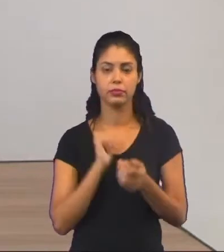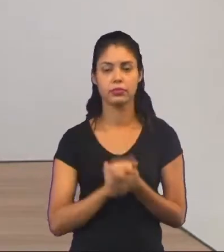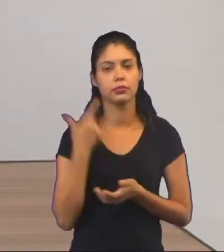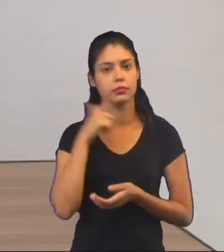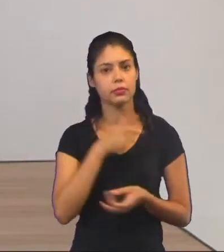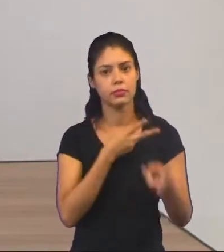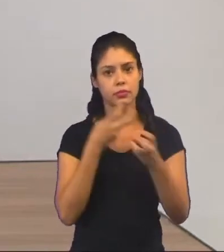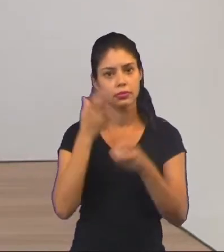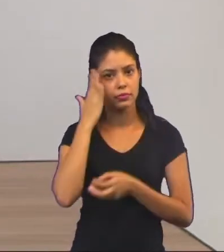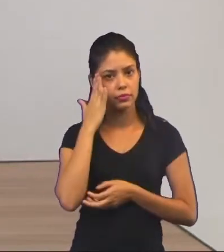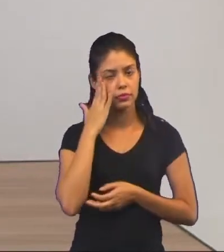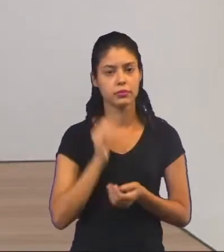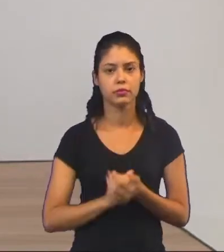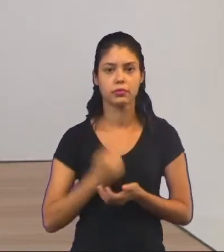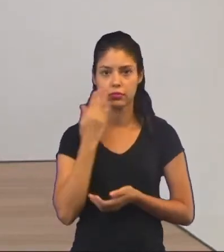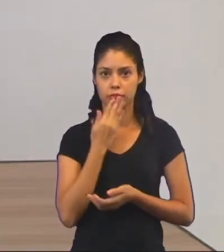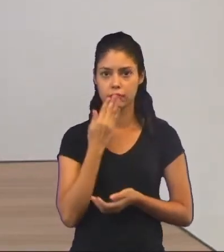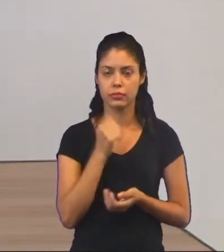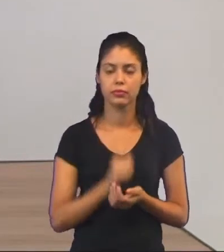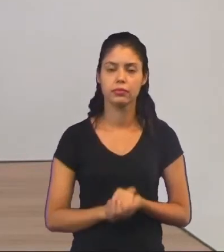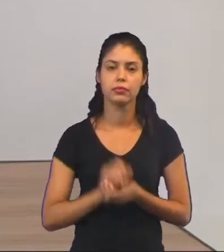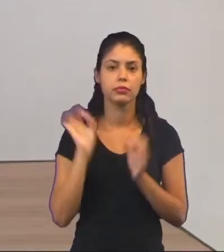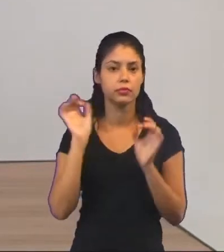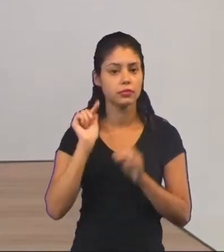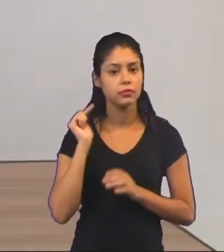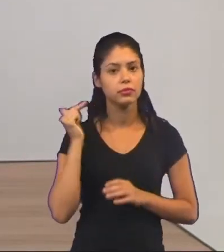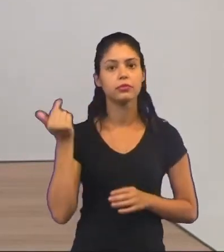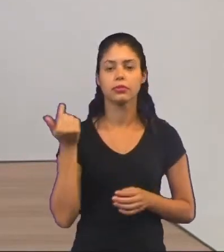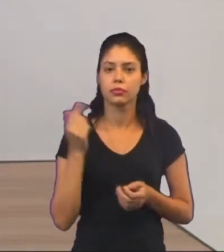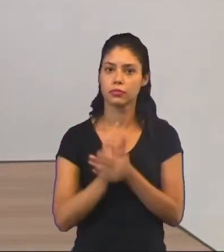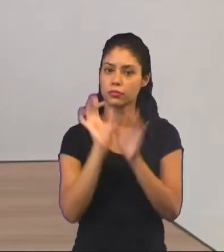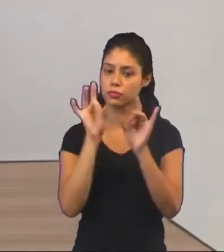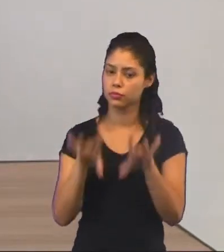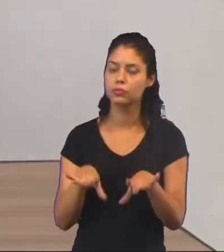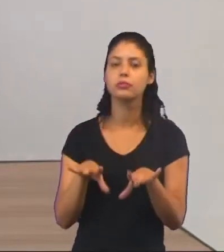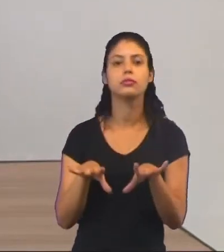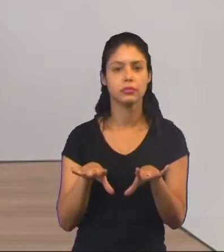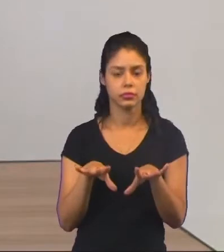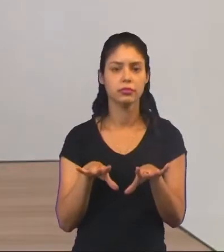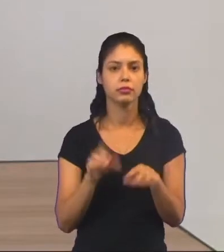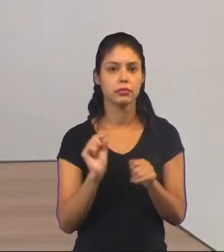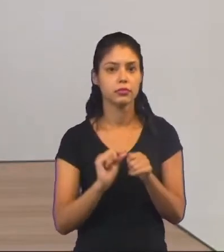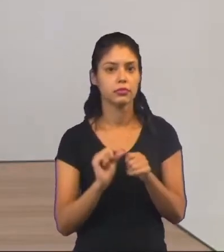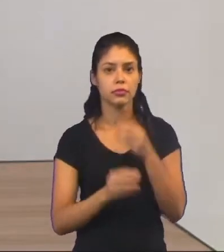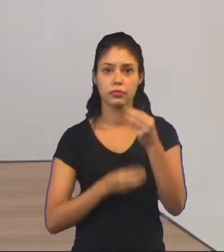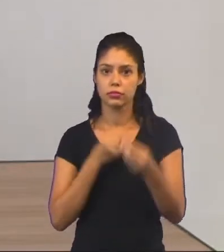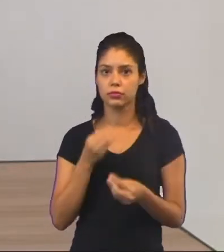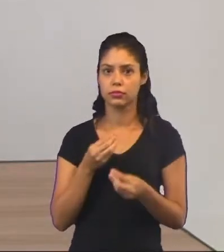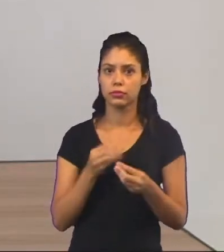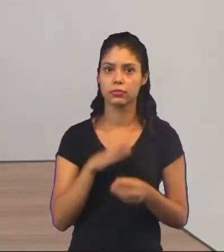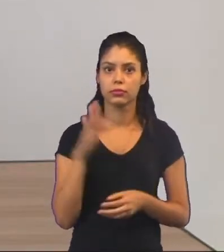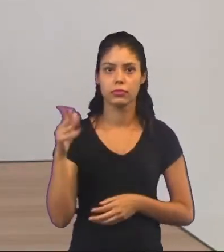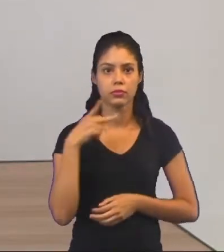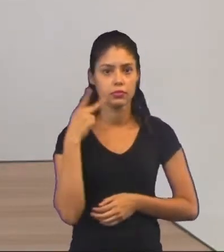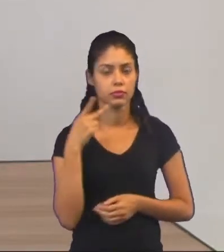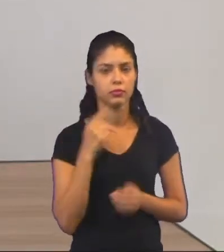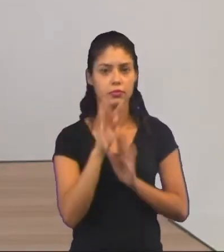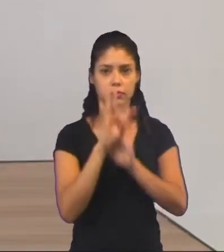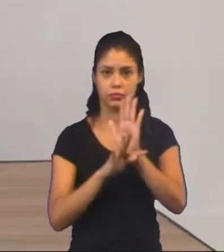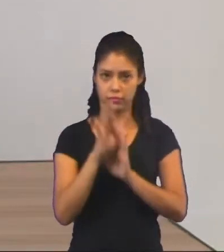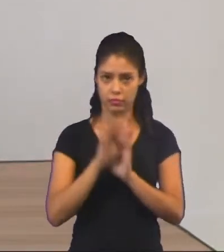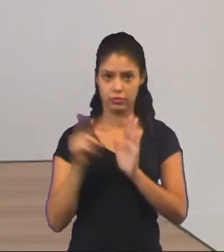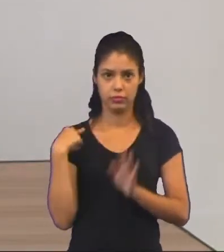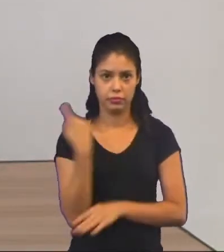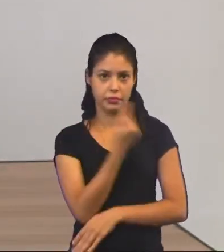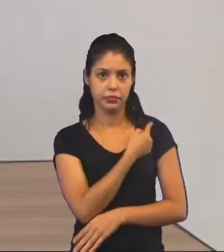conseguimos entender que seria uma receita doce. E a outra pista foi a última que eu grifei do modo de fazer, que quando fala no texto para que